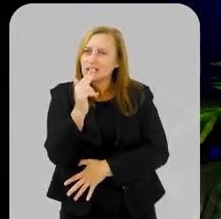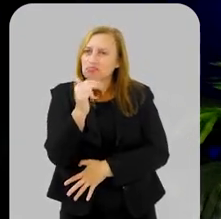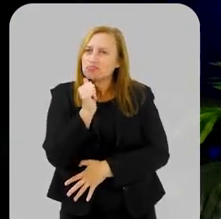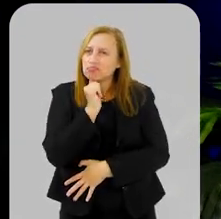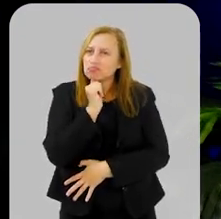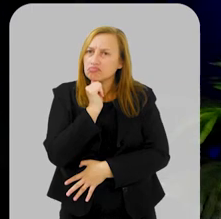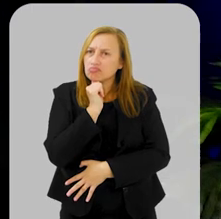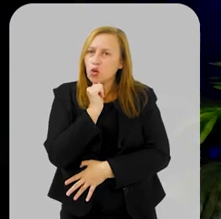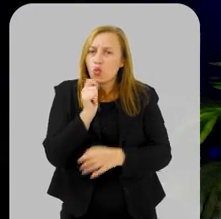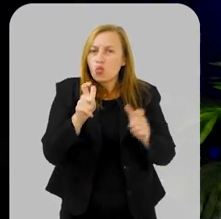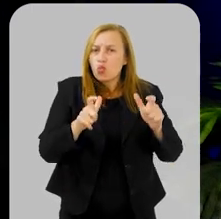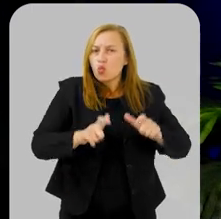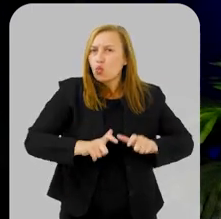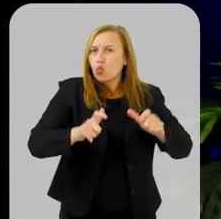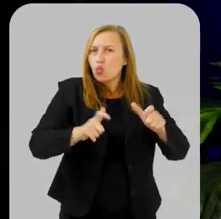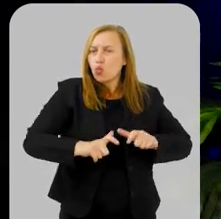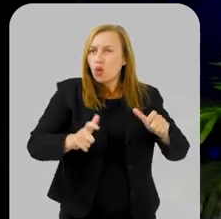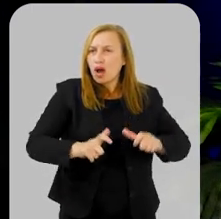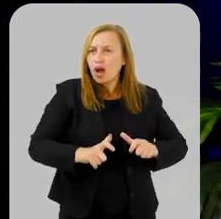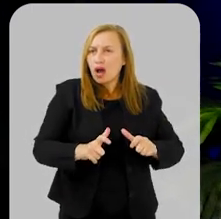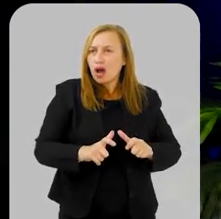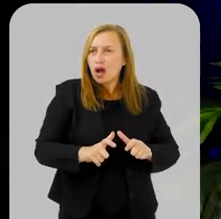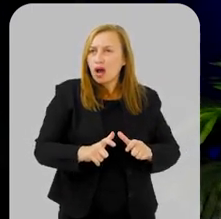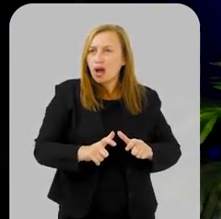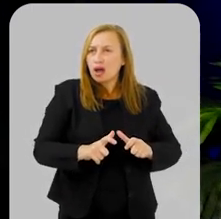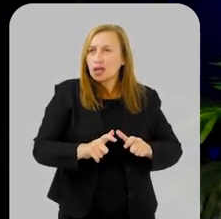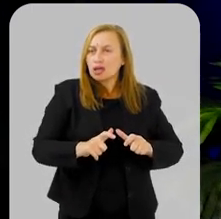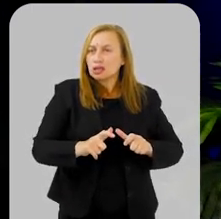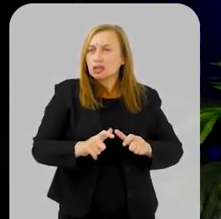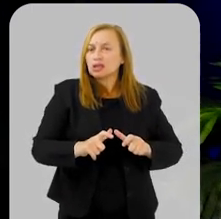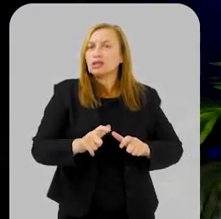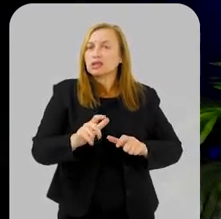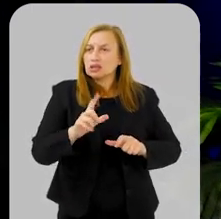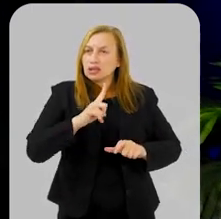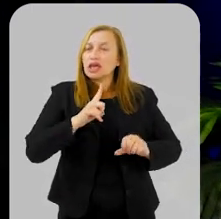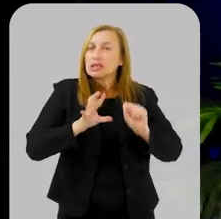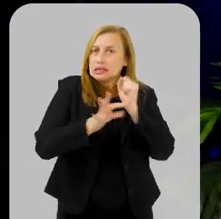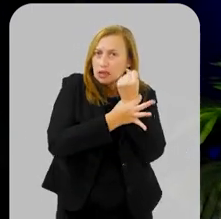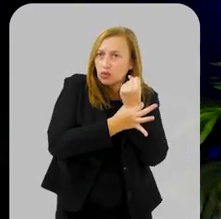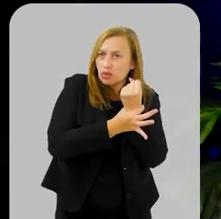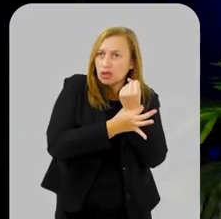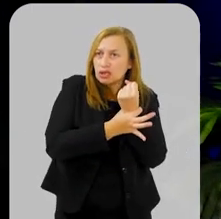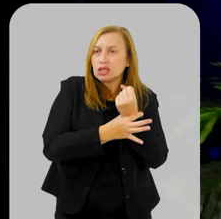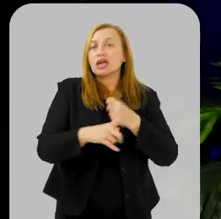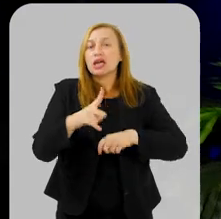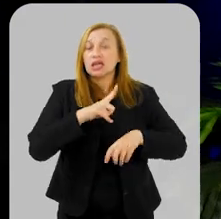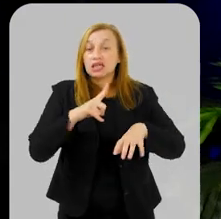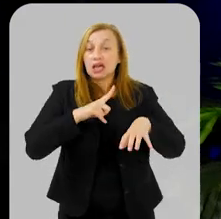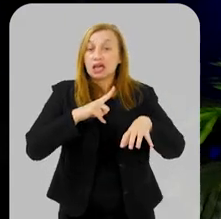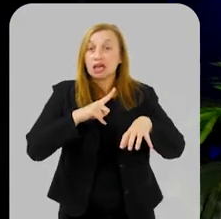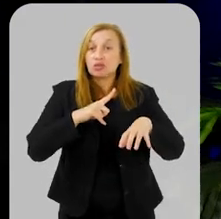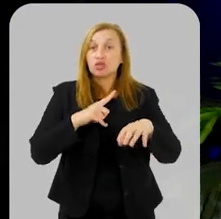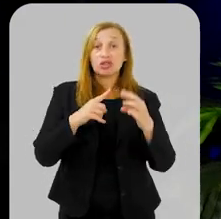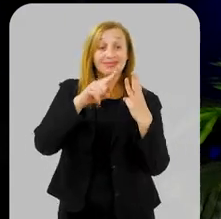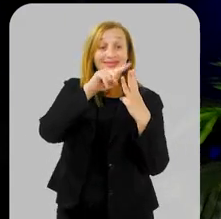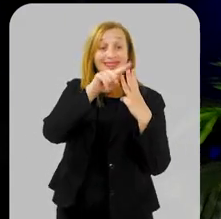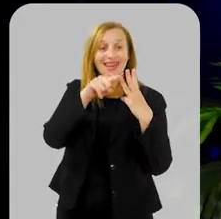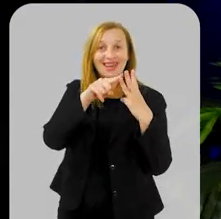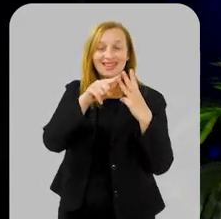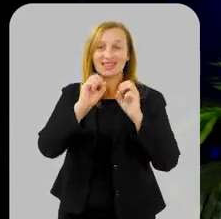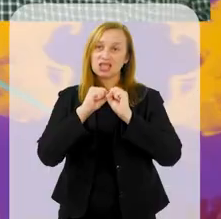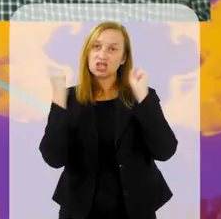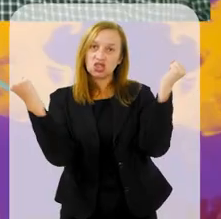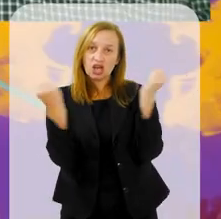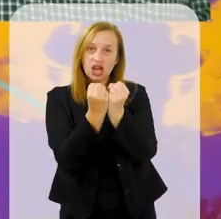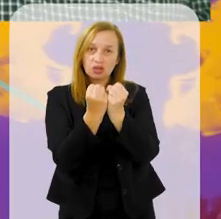parece que o local tenha êxito. E nós ainda teremos um triângulo de estádios,